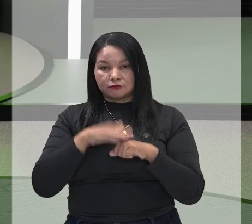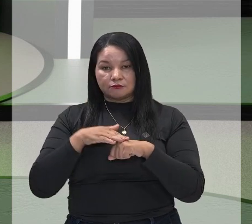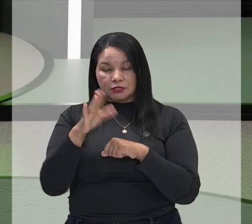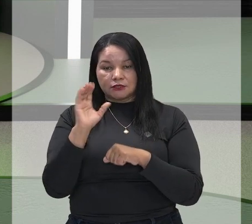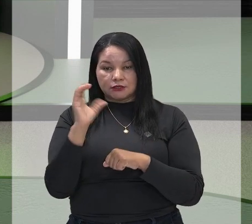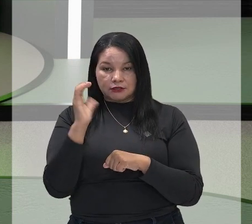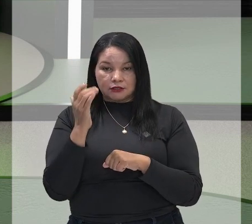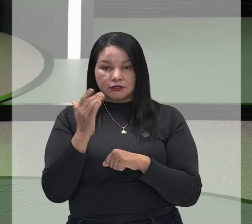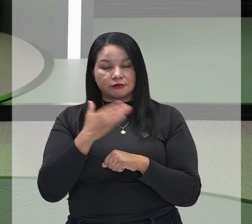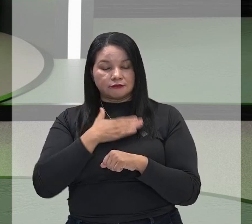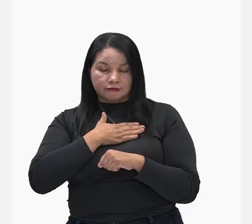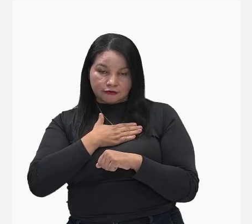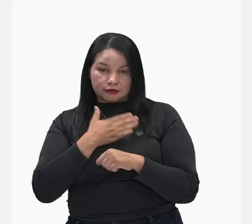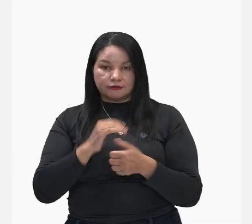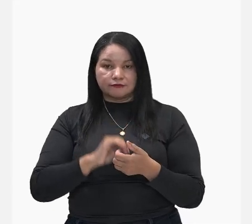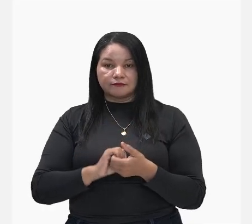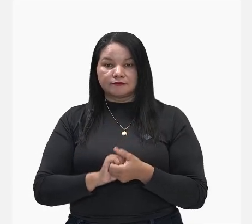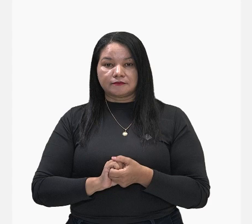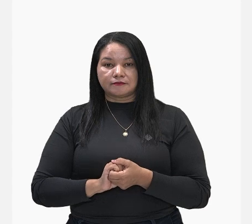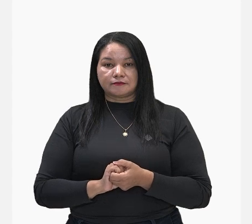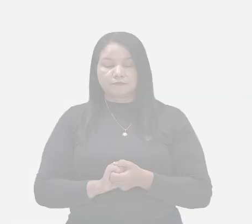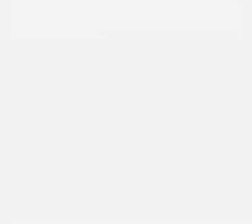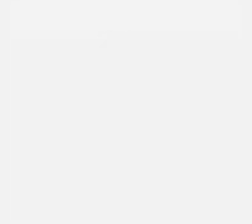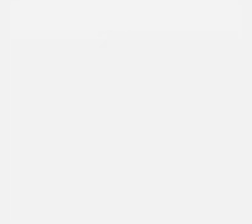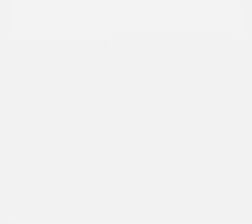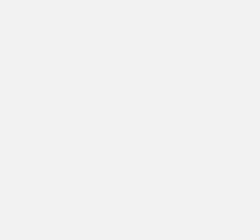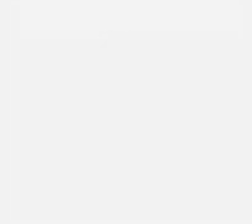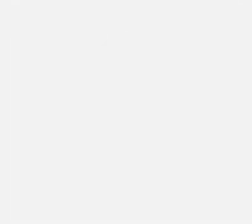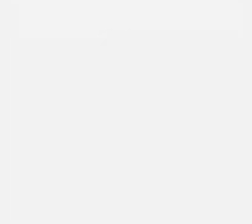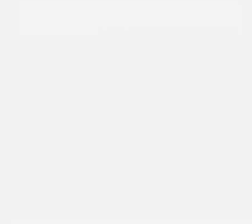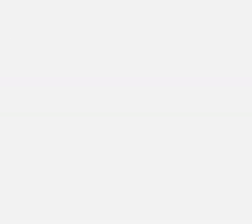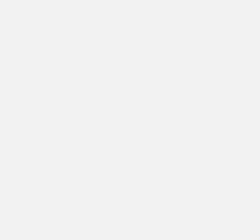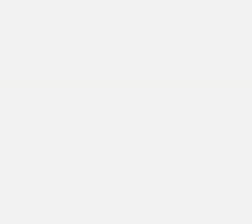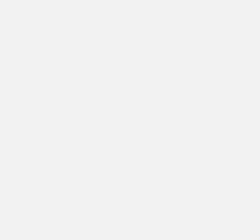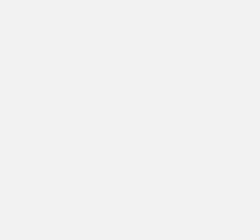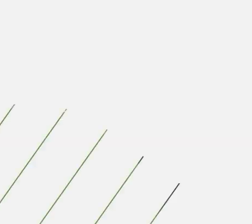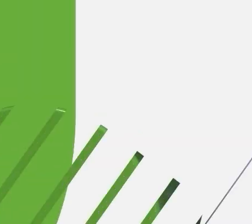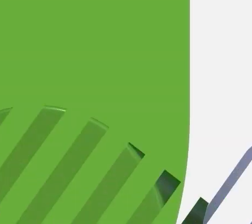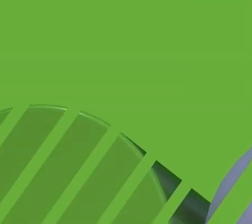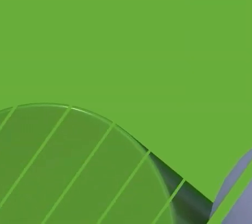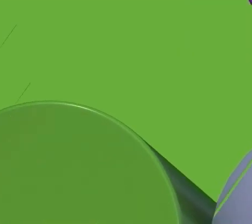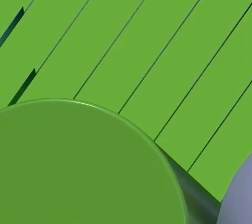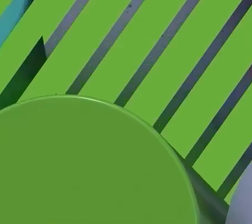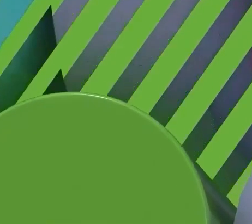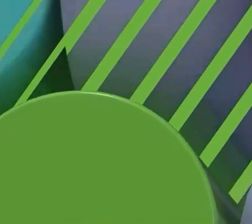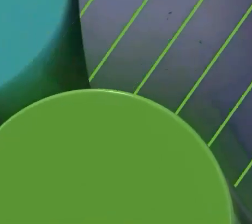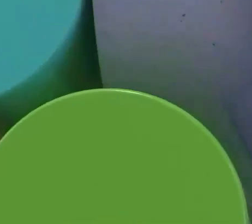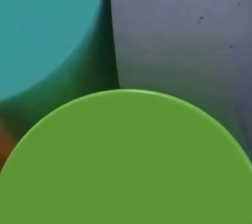ciência e que tenha gostado.